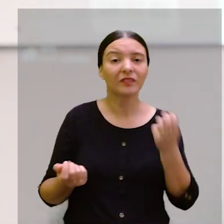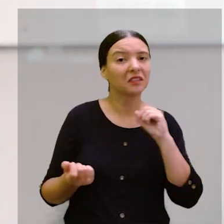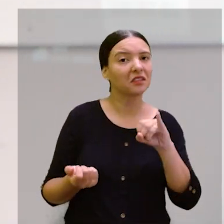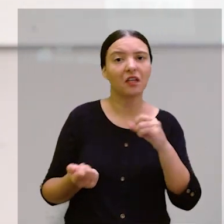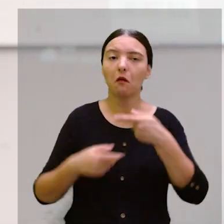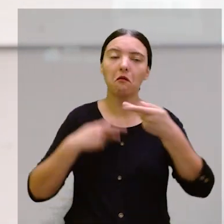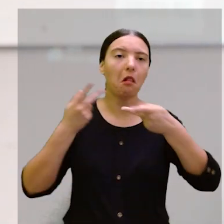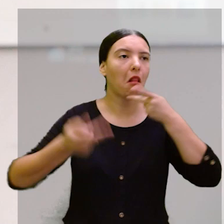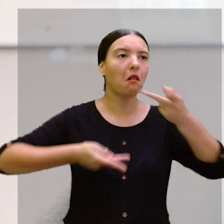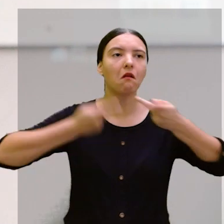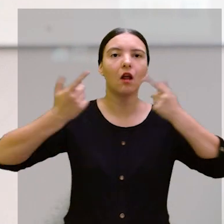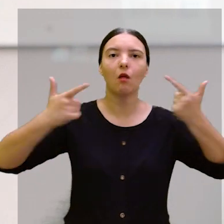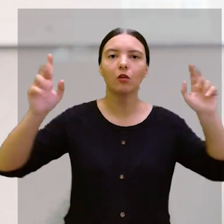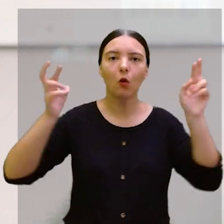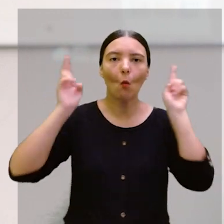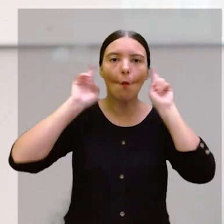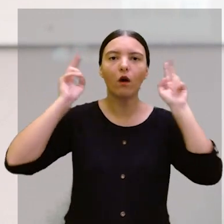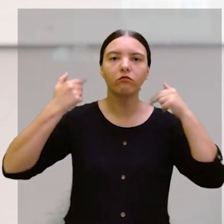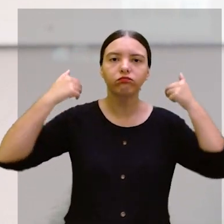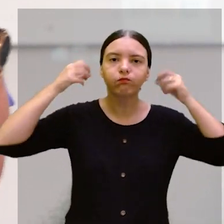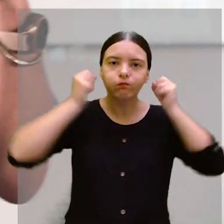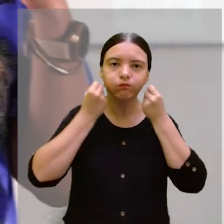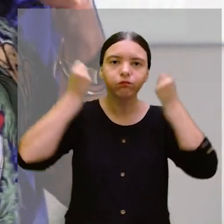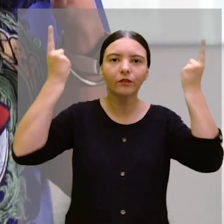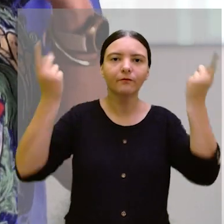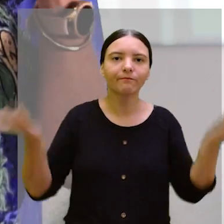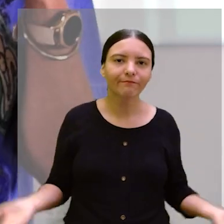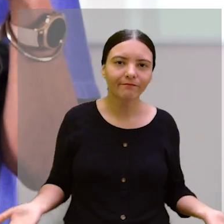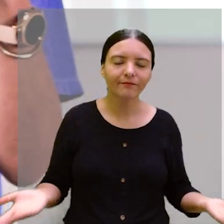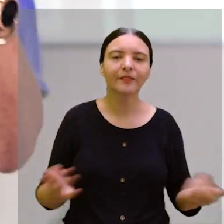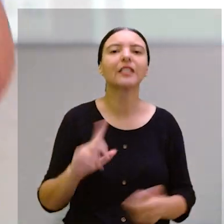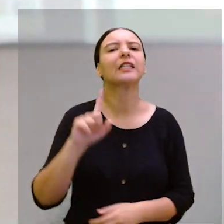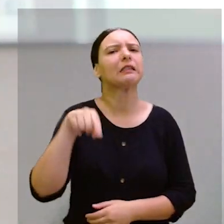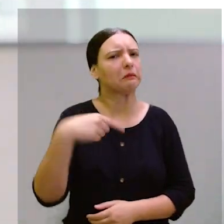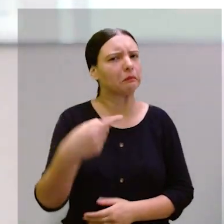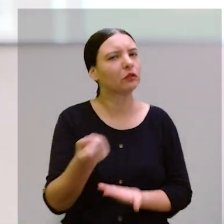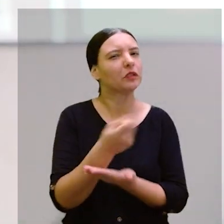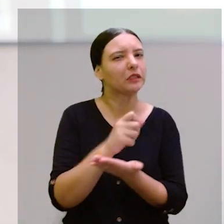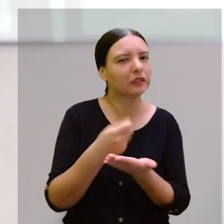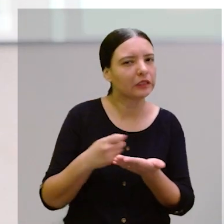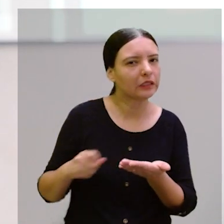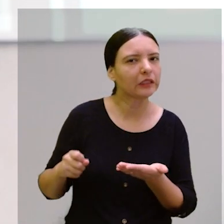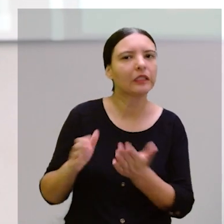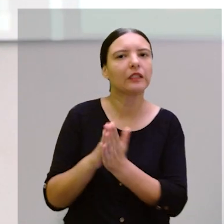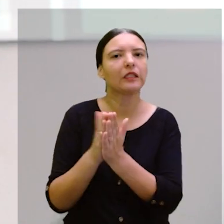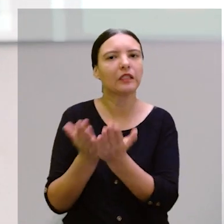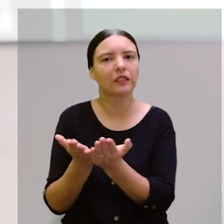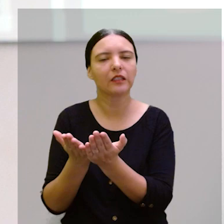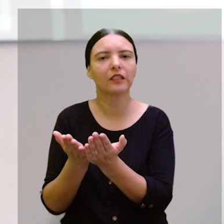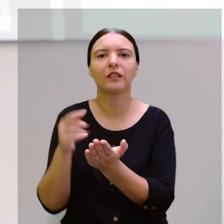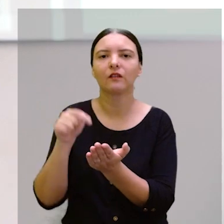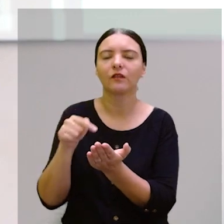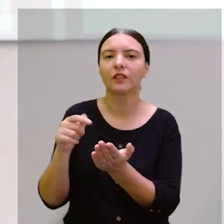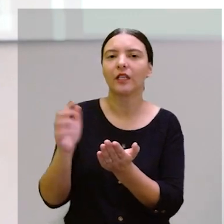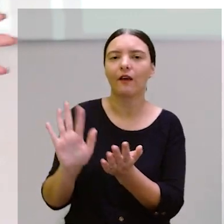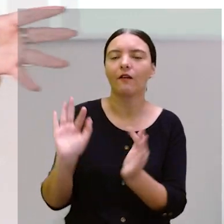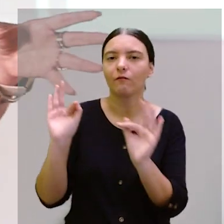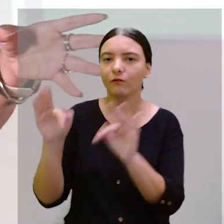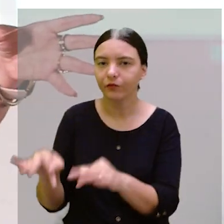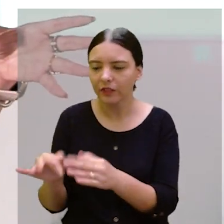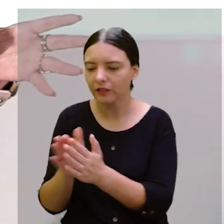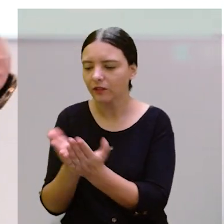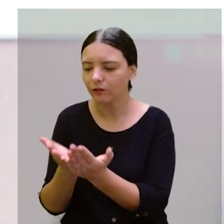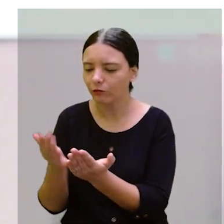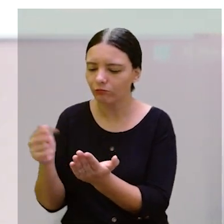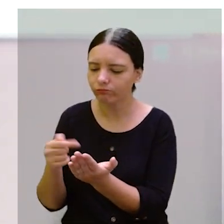falo com as paredes, né? Como escritora, depois, eu fui entender, quando você escreve um livro e você termina esse